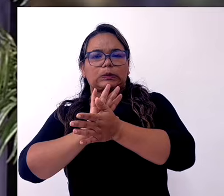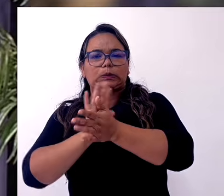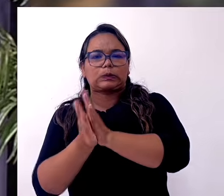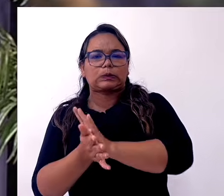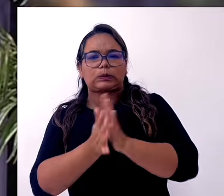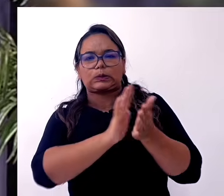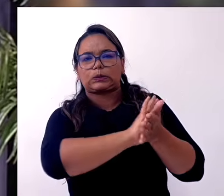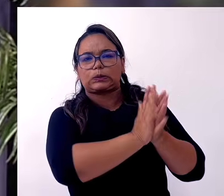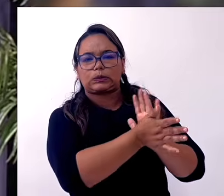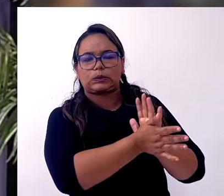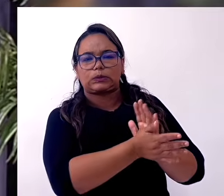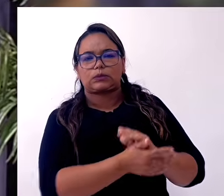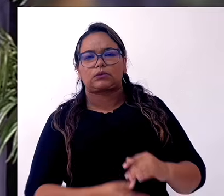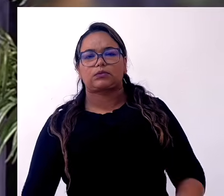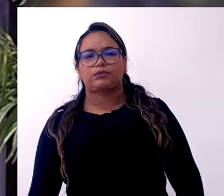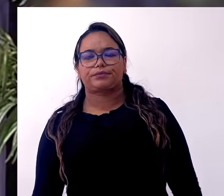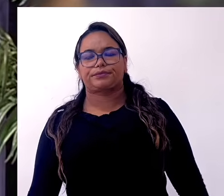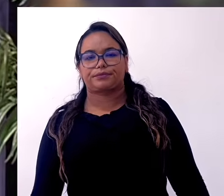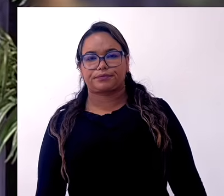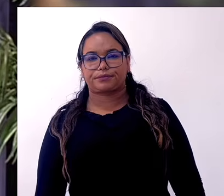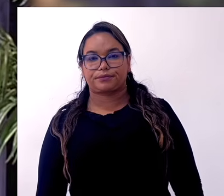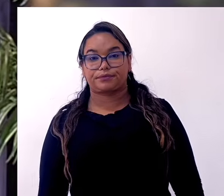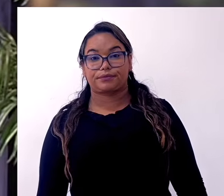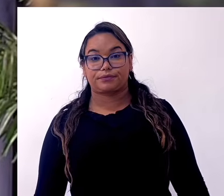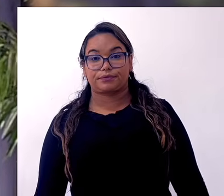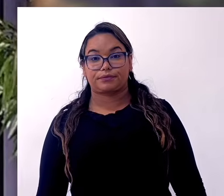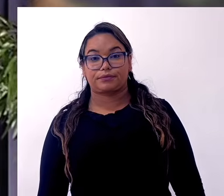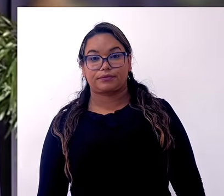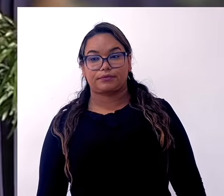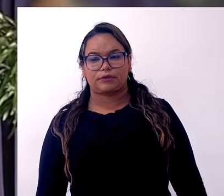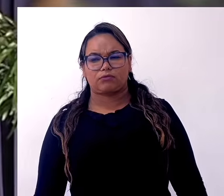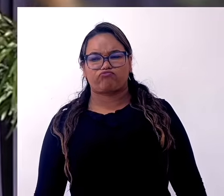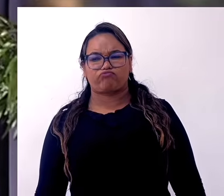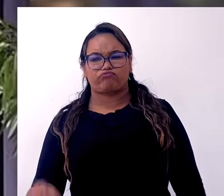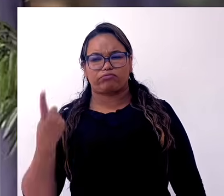caixas pretas foram totalmente destruídas.